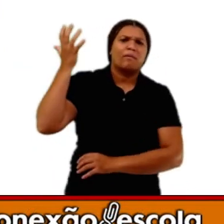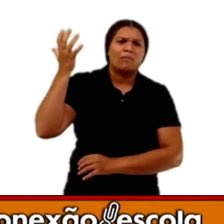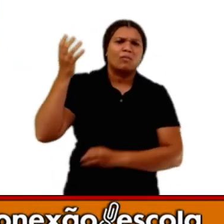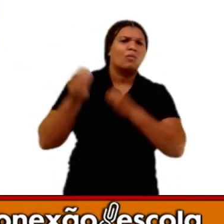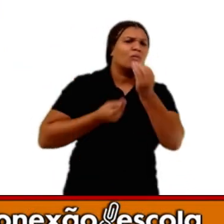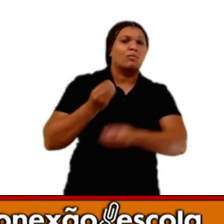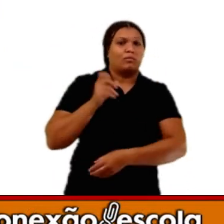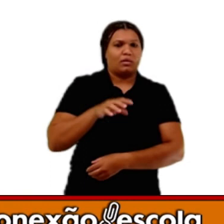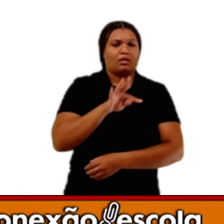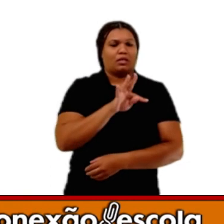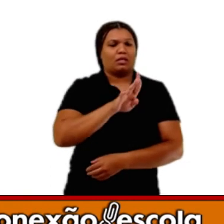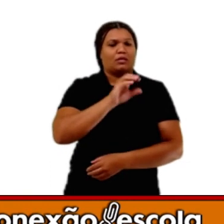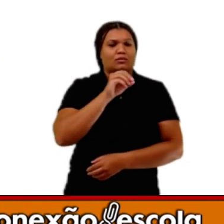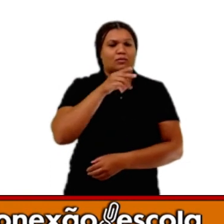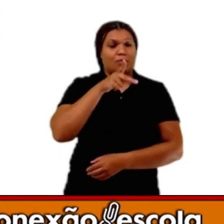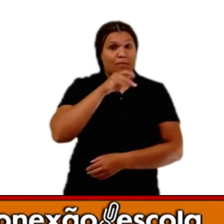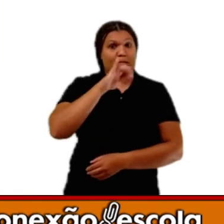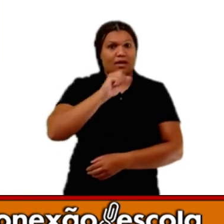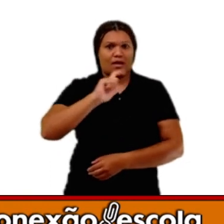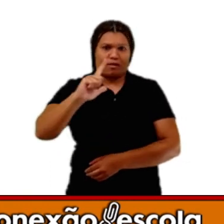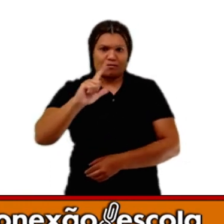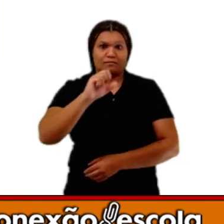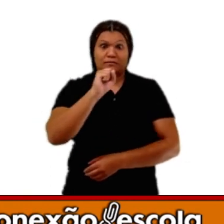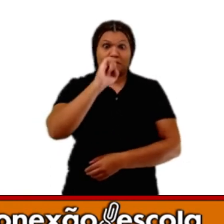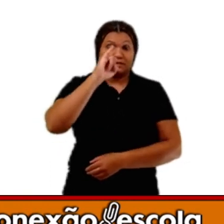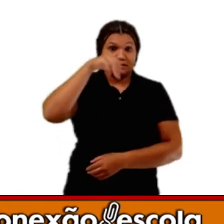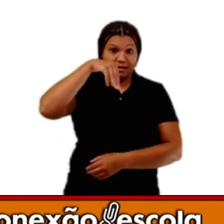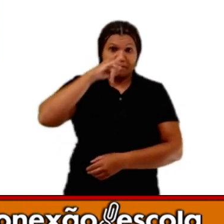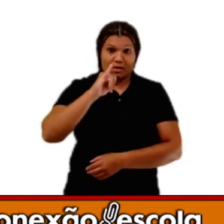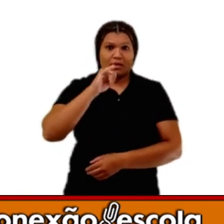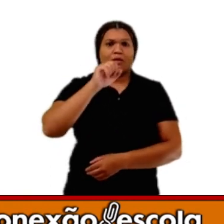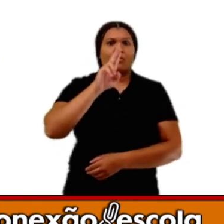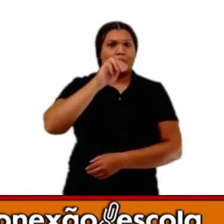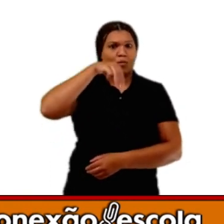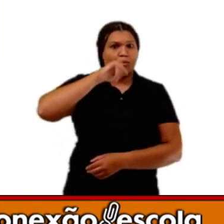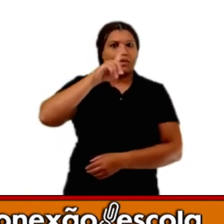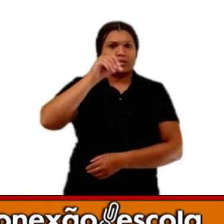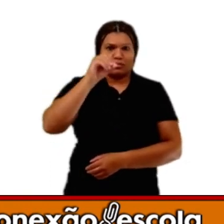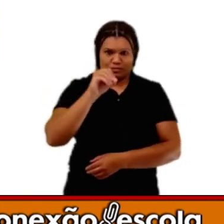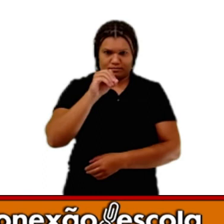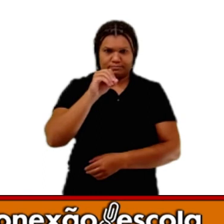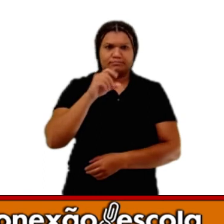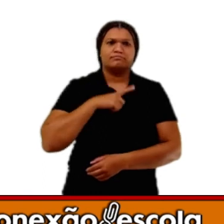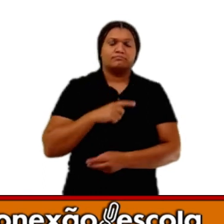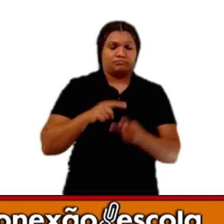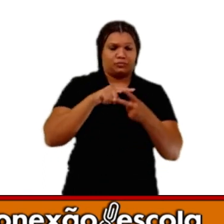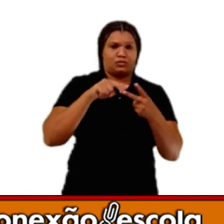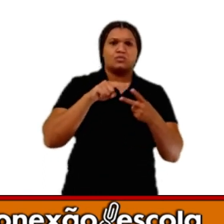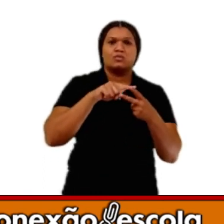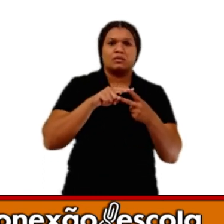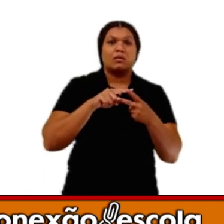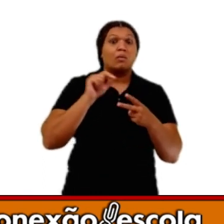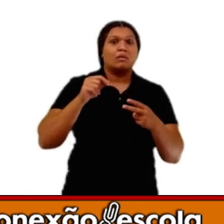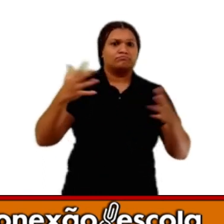tropical semiúmido. Nós temos duas estações do ano bem definidas: um verão quente e